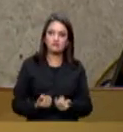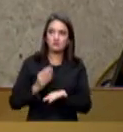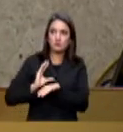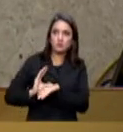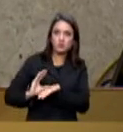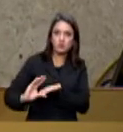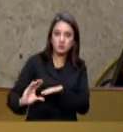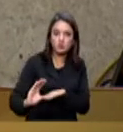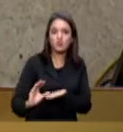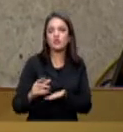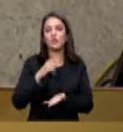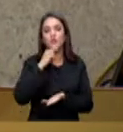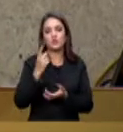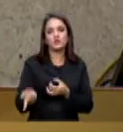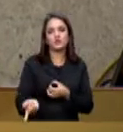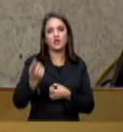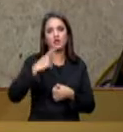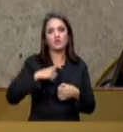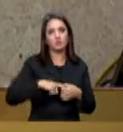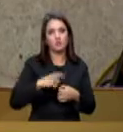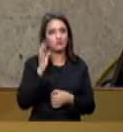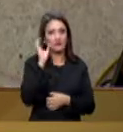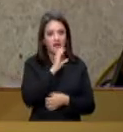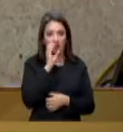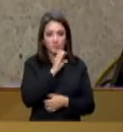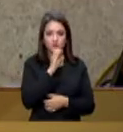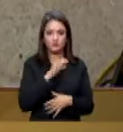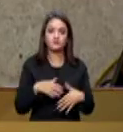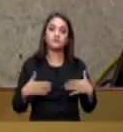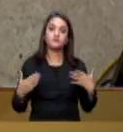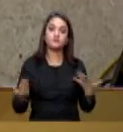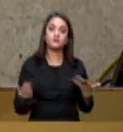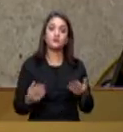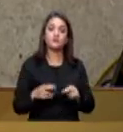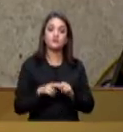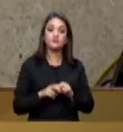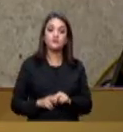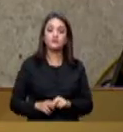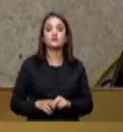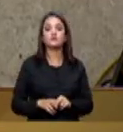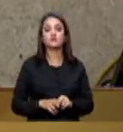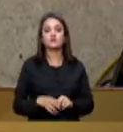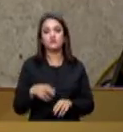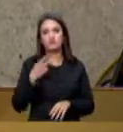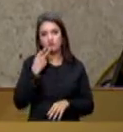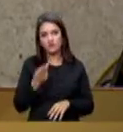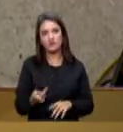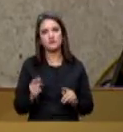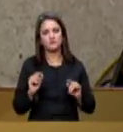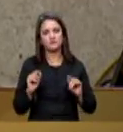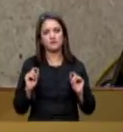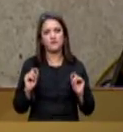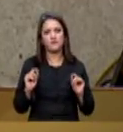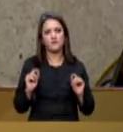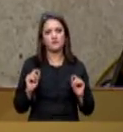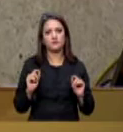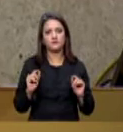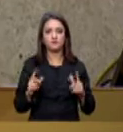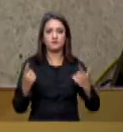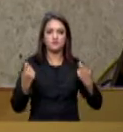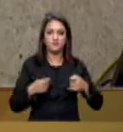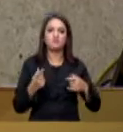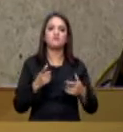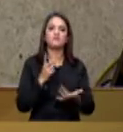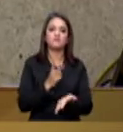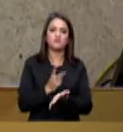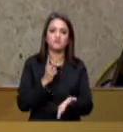ser recuperados em poucos anos. Então, daí essa premissa econômica que recomenda efetivamente essa